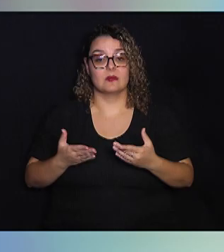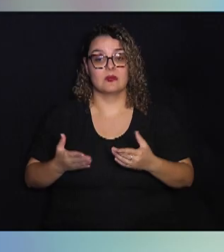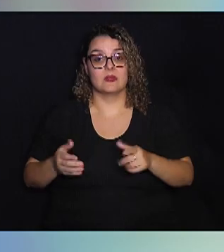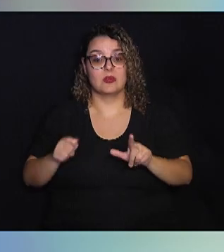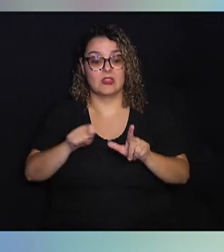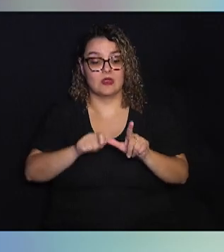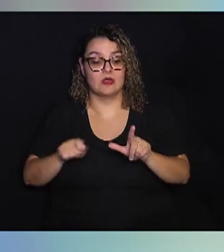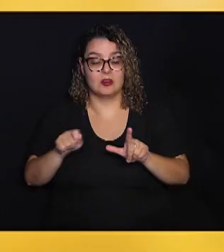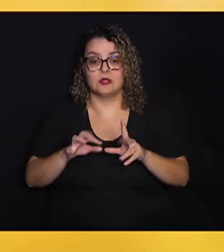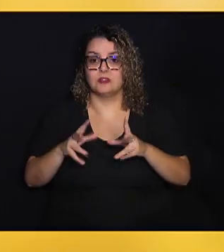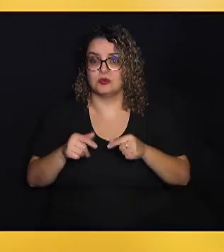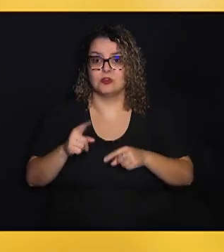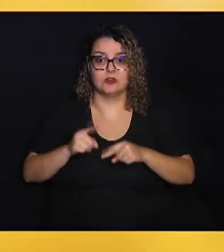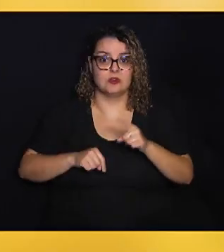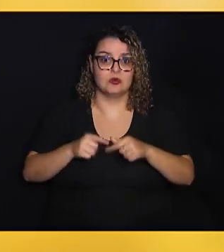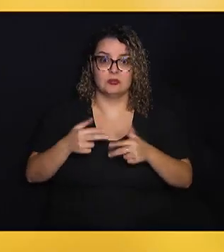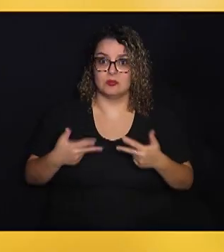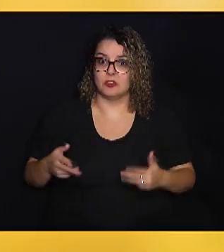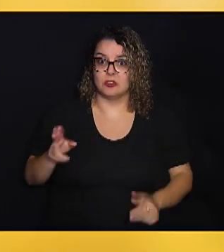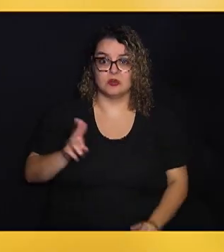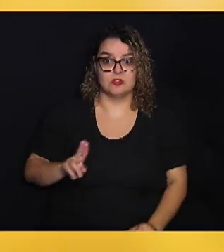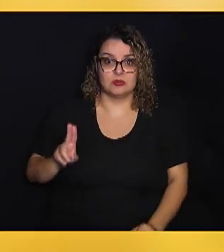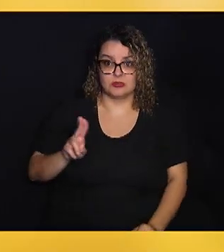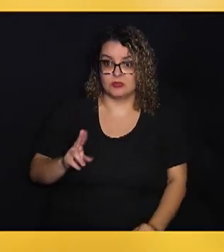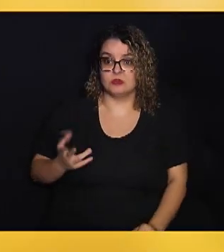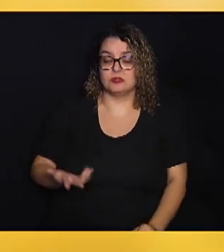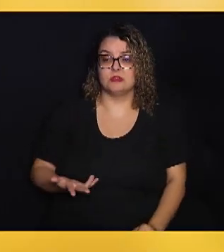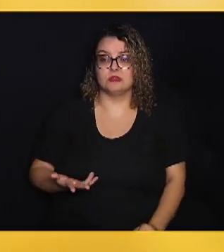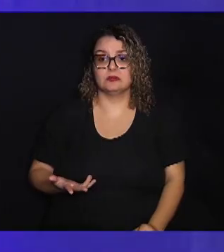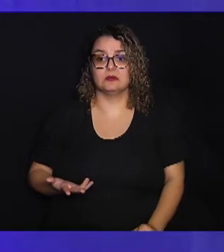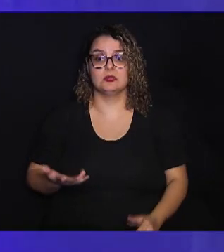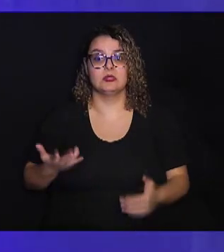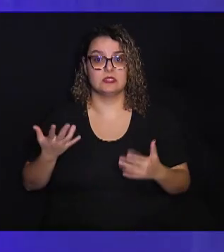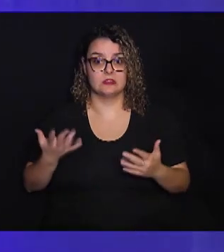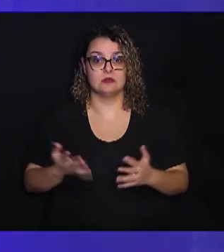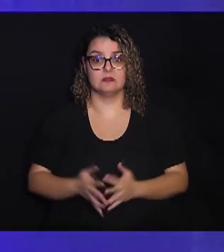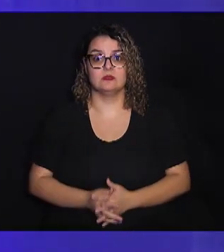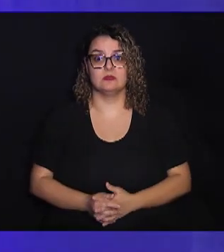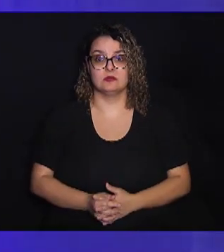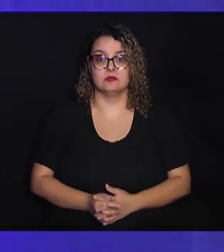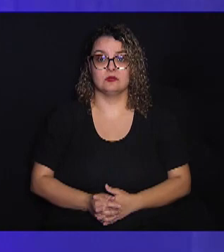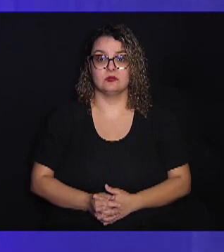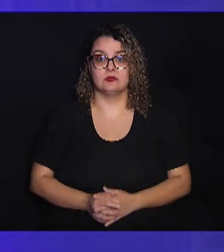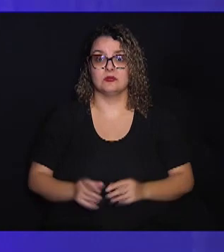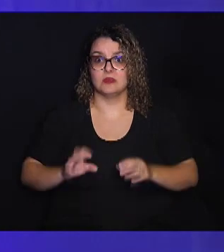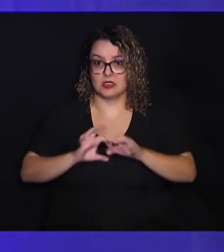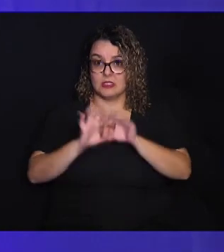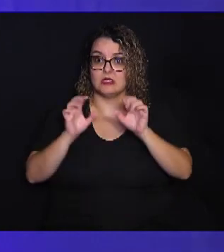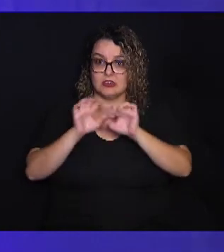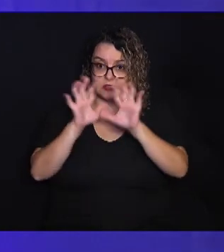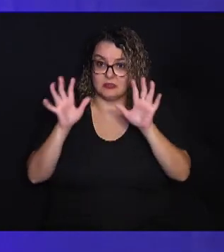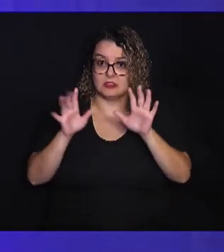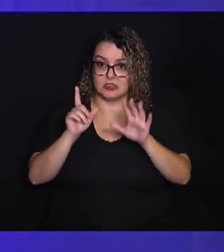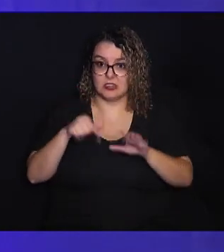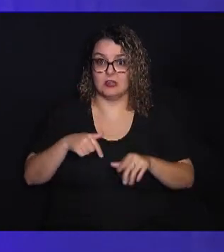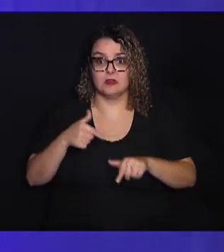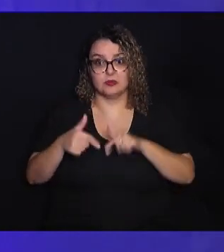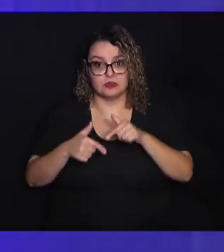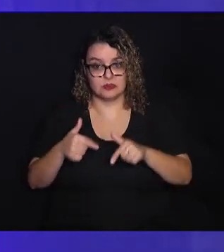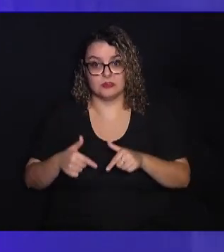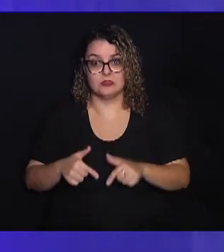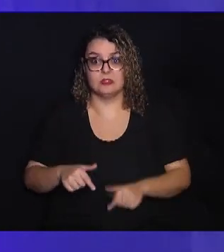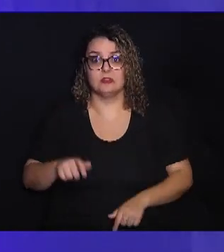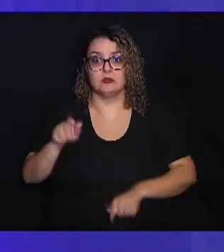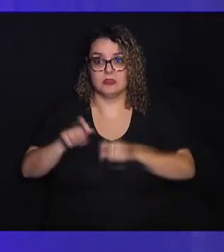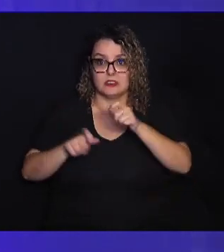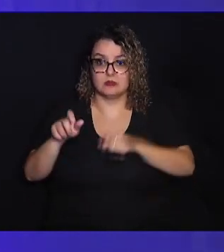todo tipo de material que é utilizado. Então, assim, e ele bem deixa claro que a obra é para o